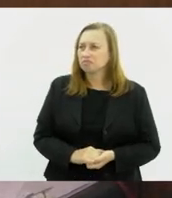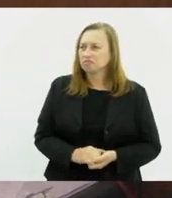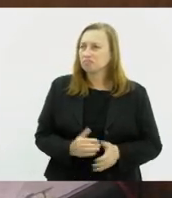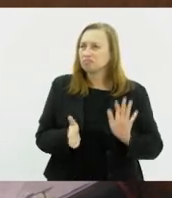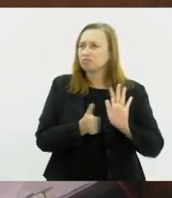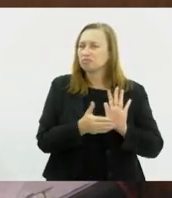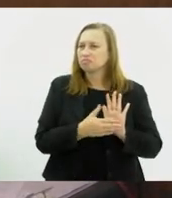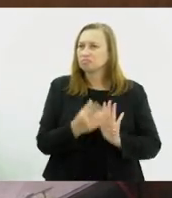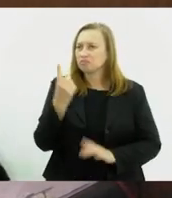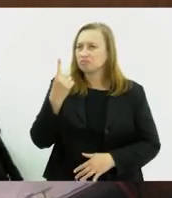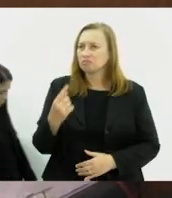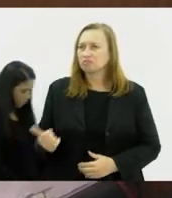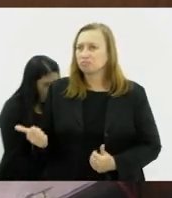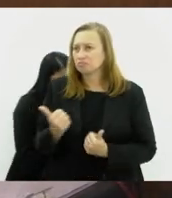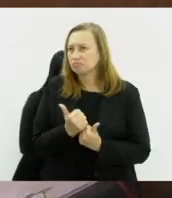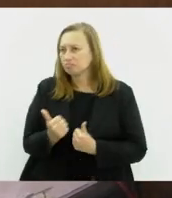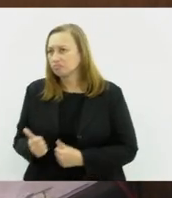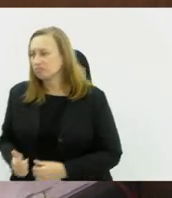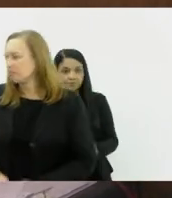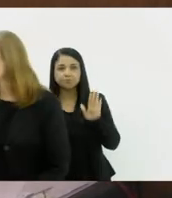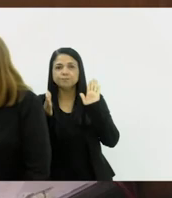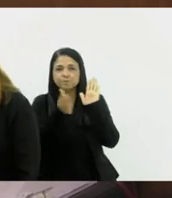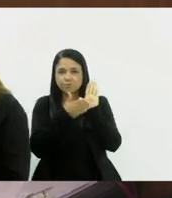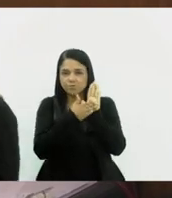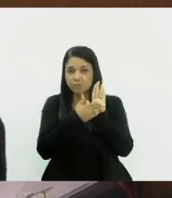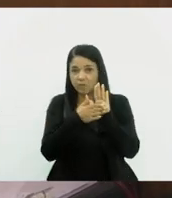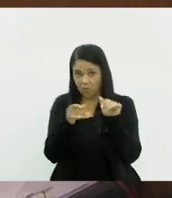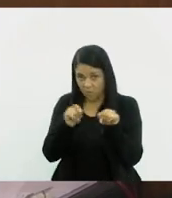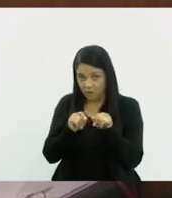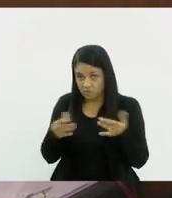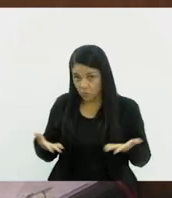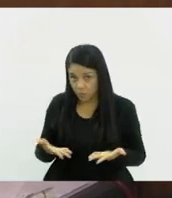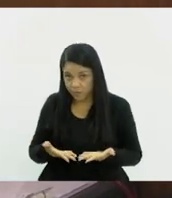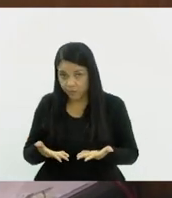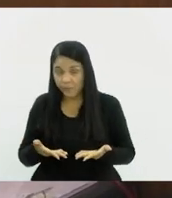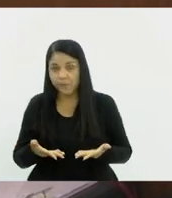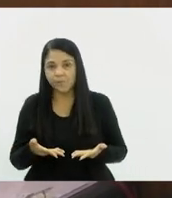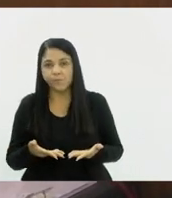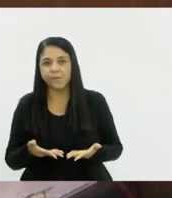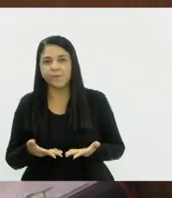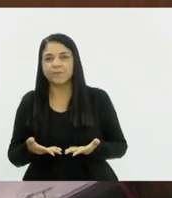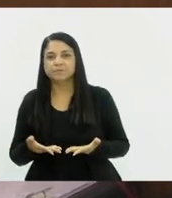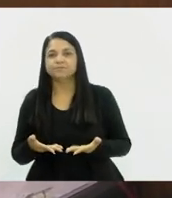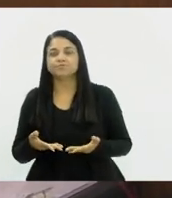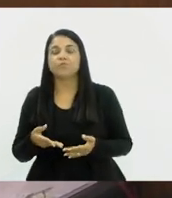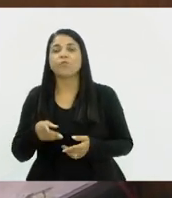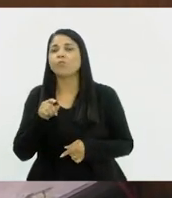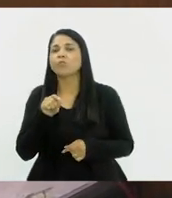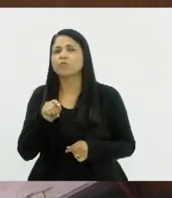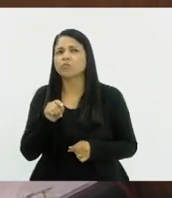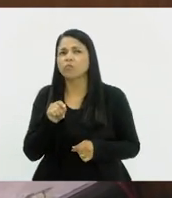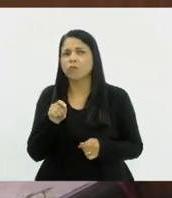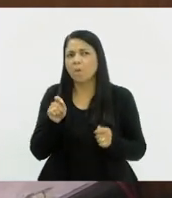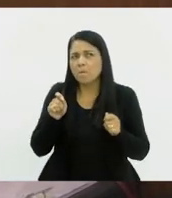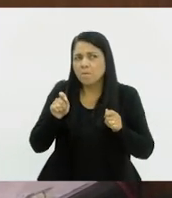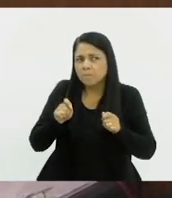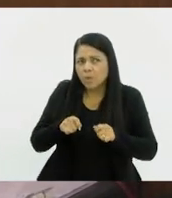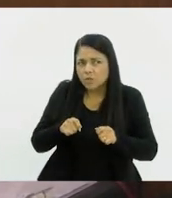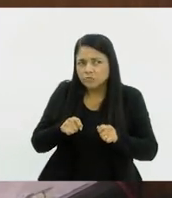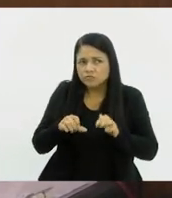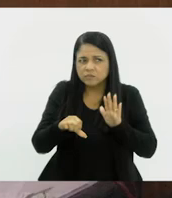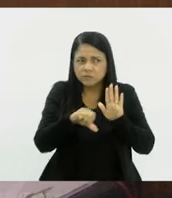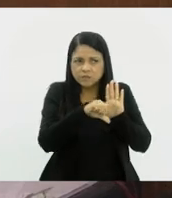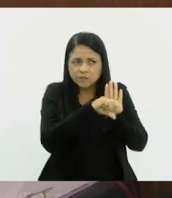propostas é a proposta que eu faço agora eh que é aquela de que só pode haver crime de